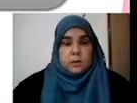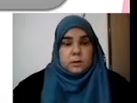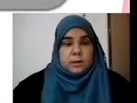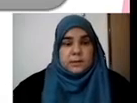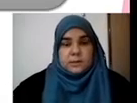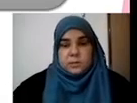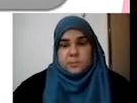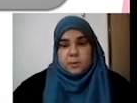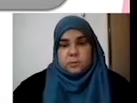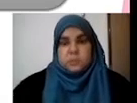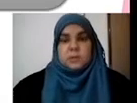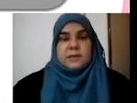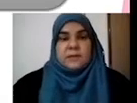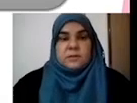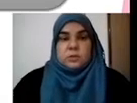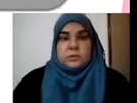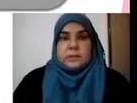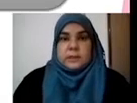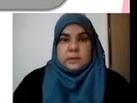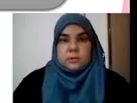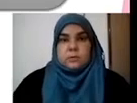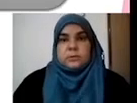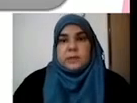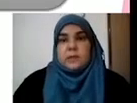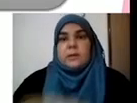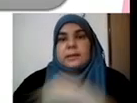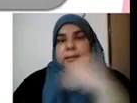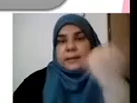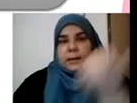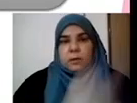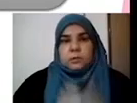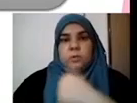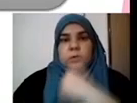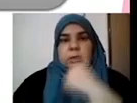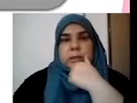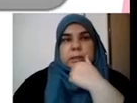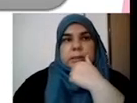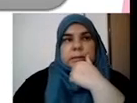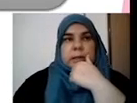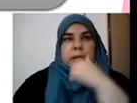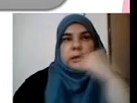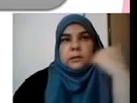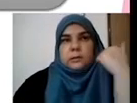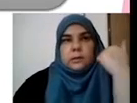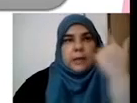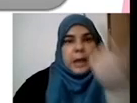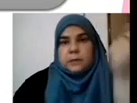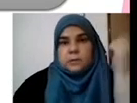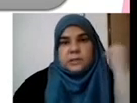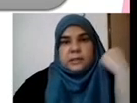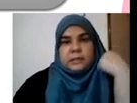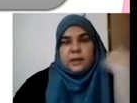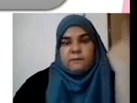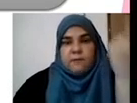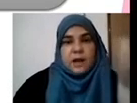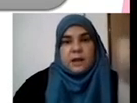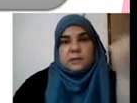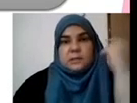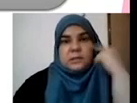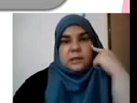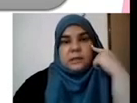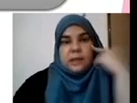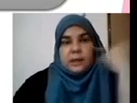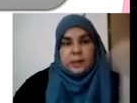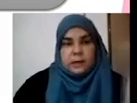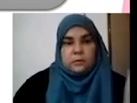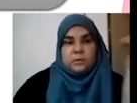Bom, o que são os pontos notáveis de um triângulo? O triângulo ele tem altura, ele tem lados, ele tem